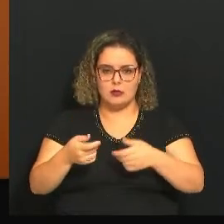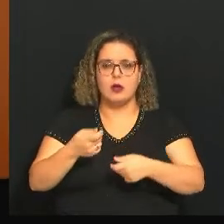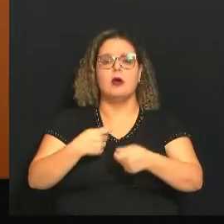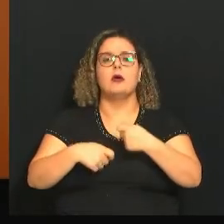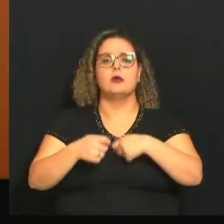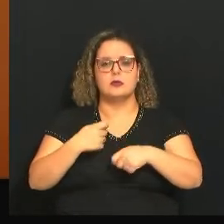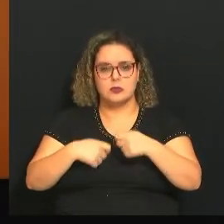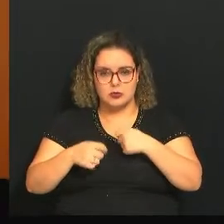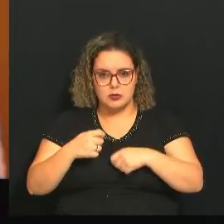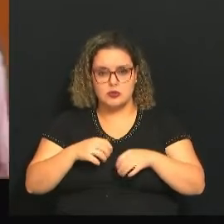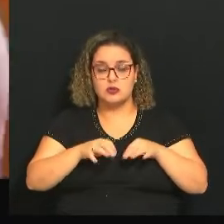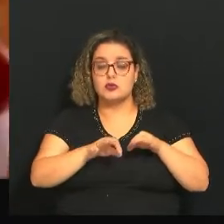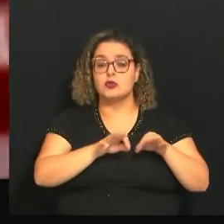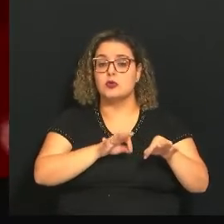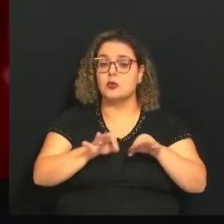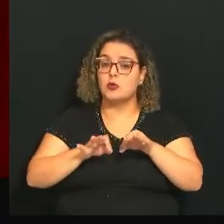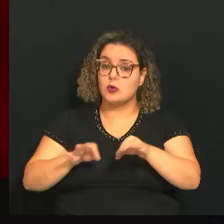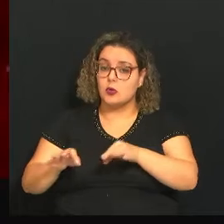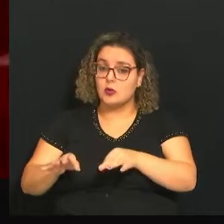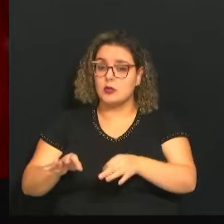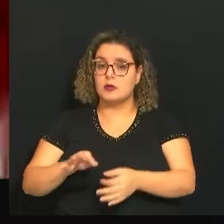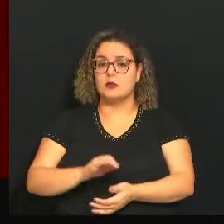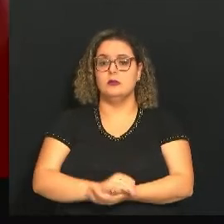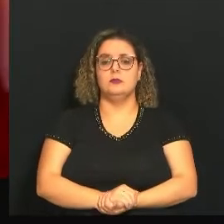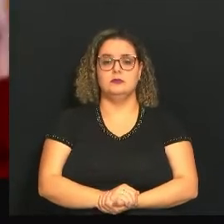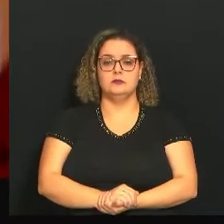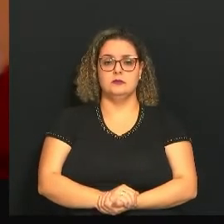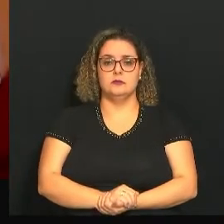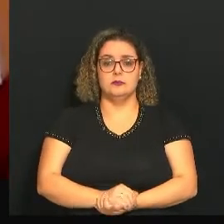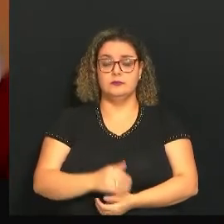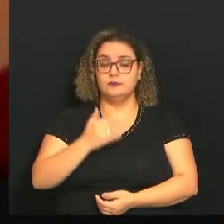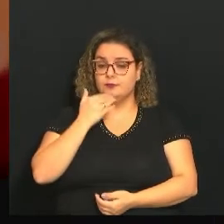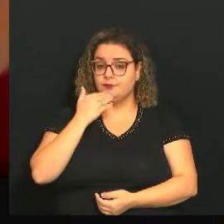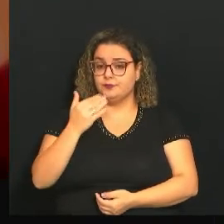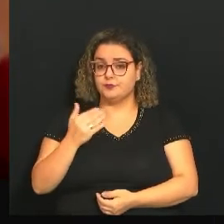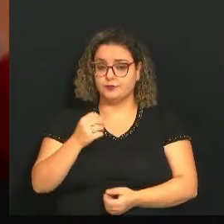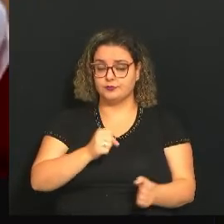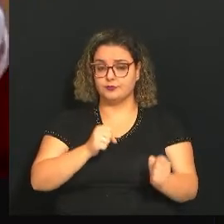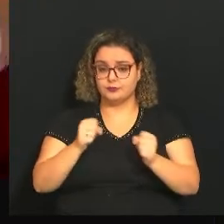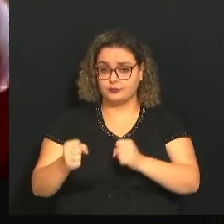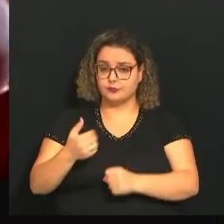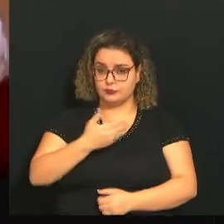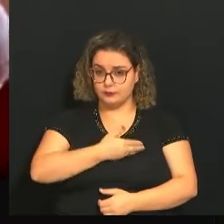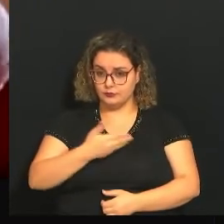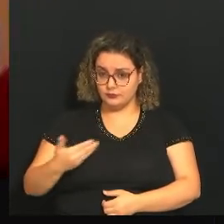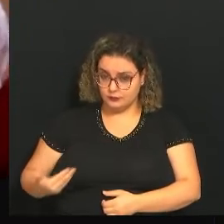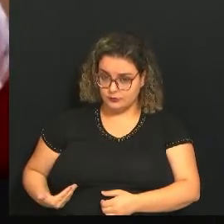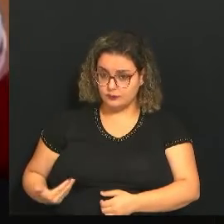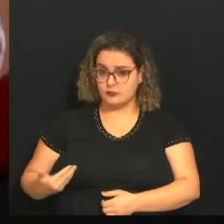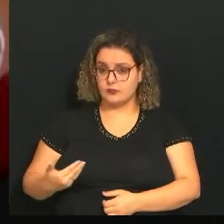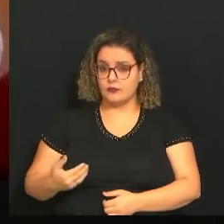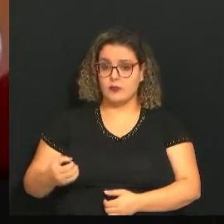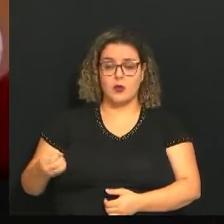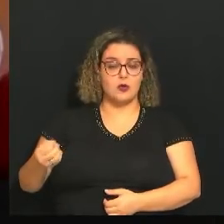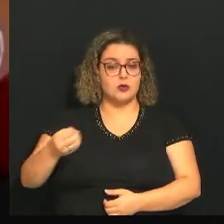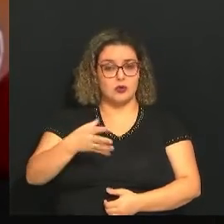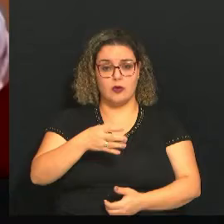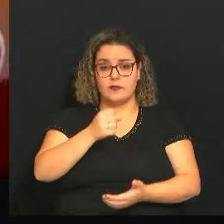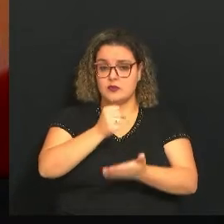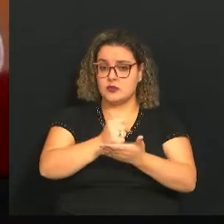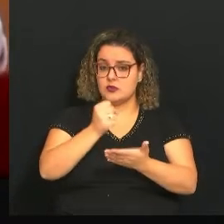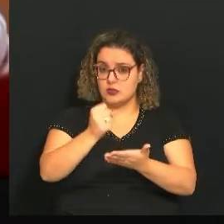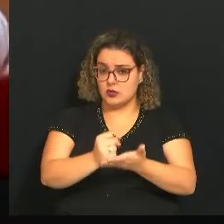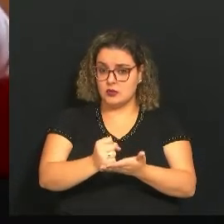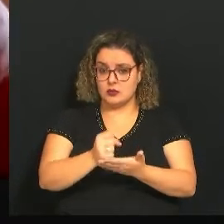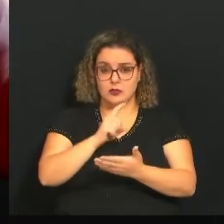se organizem para cobrar do poder público novas contratações, porque eles não estão repondo